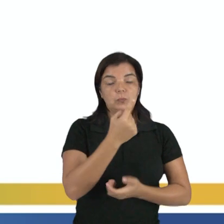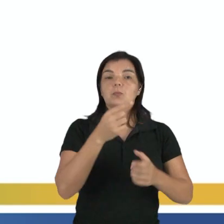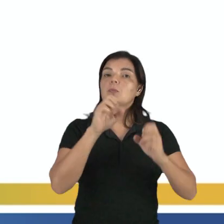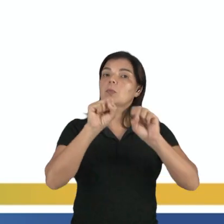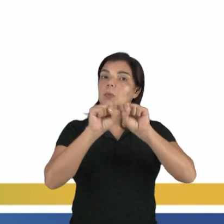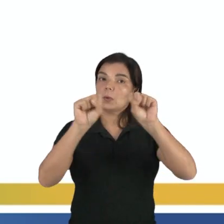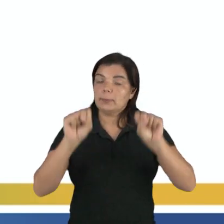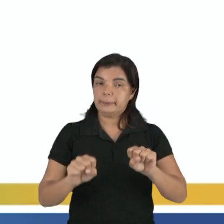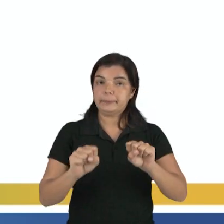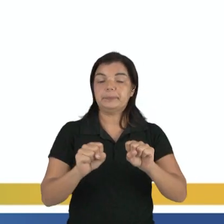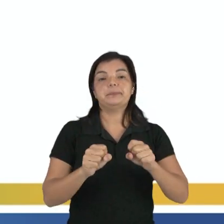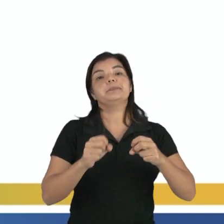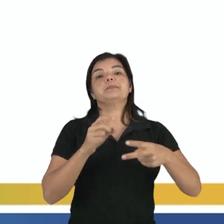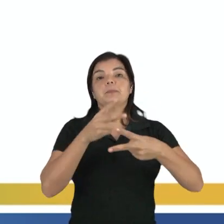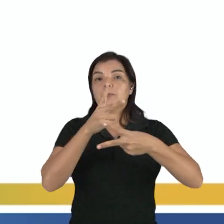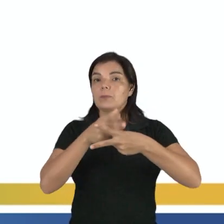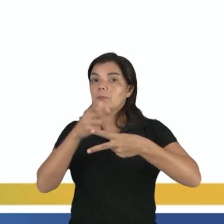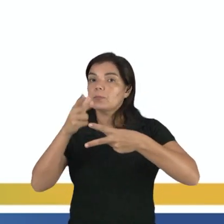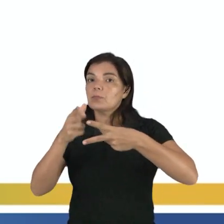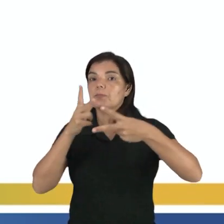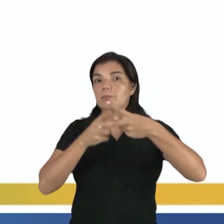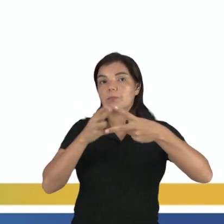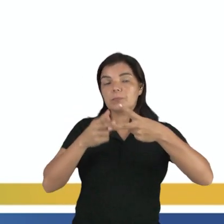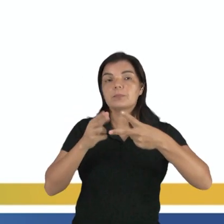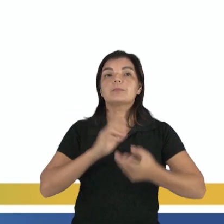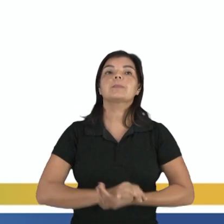sistema em paralelo ok